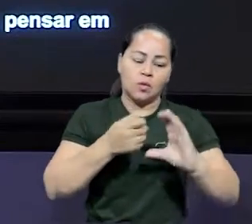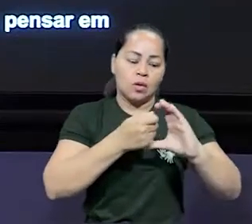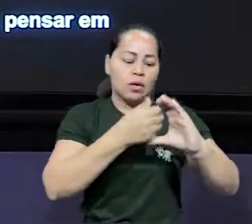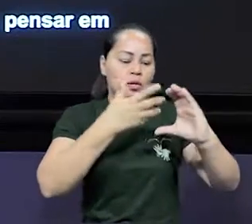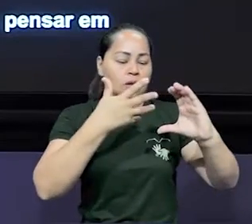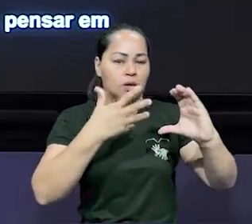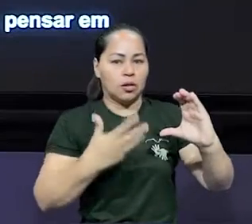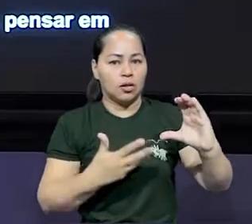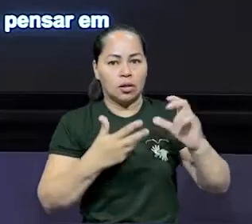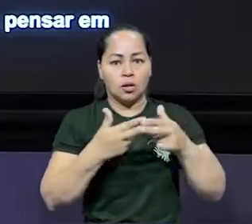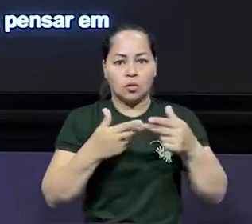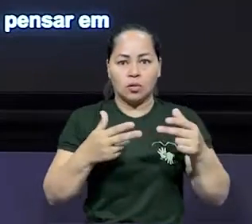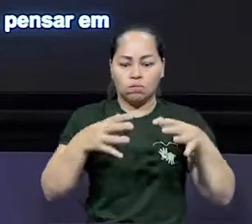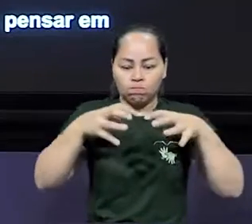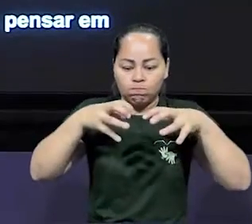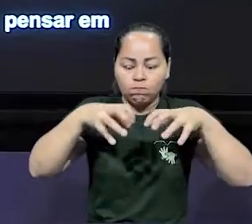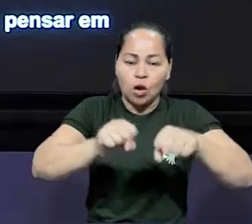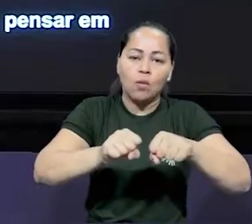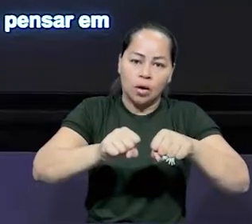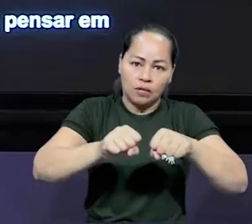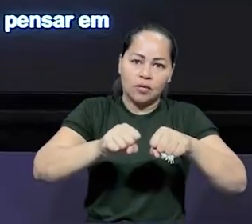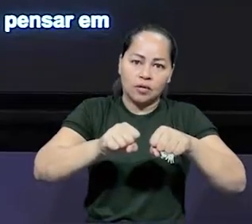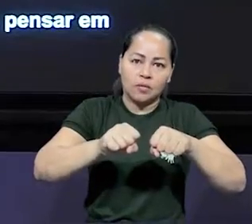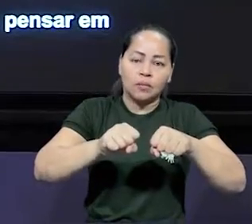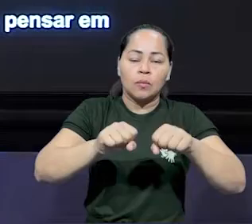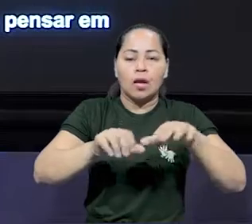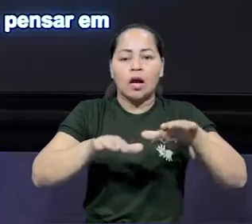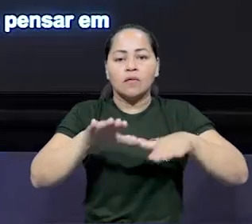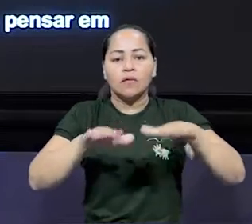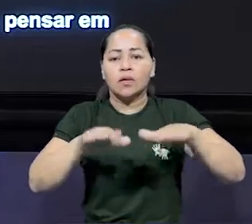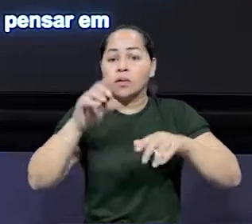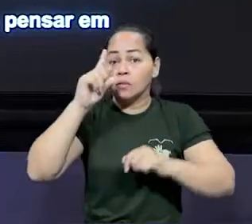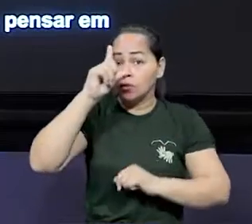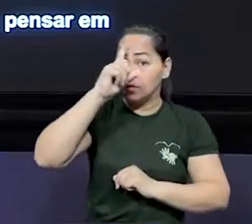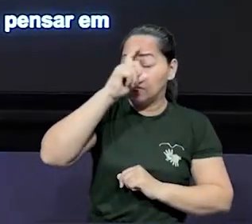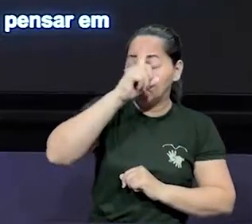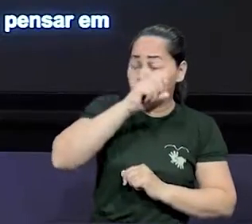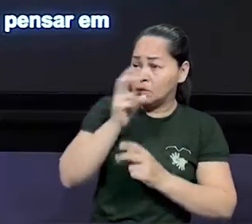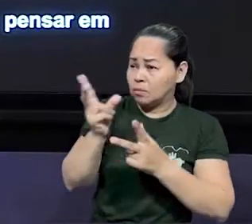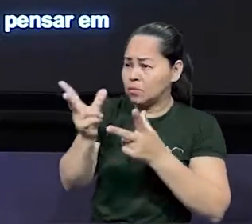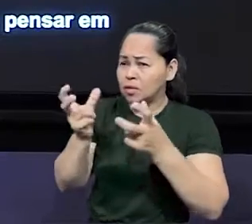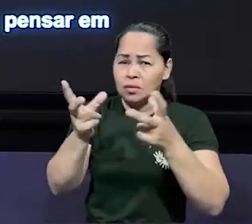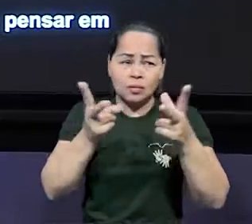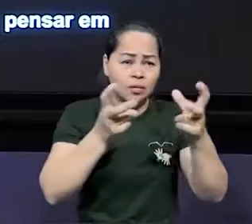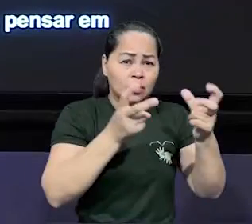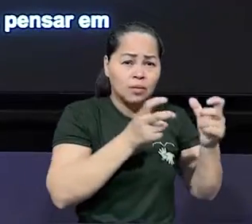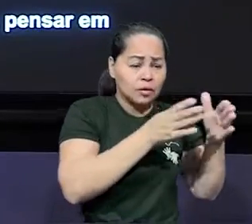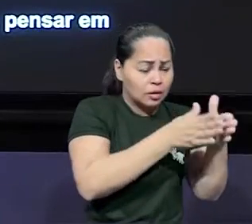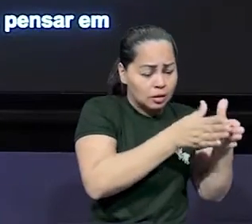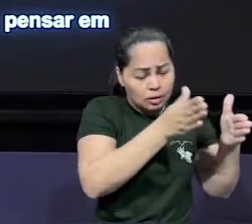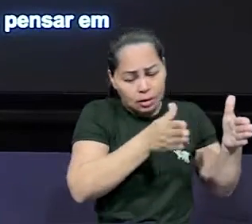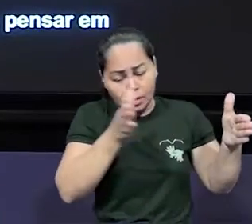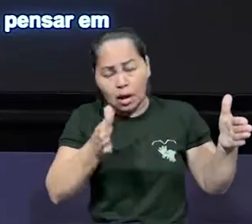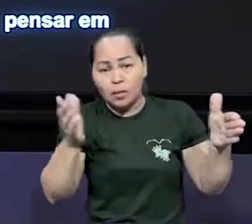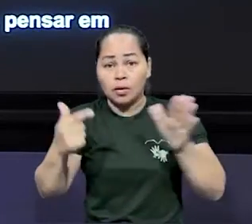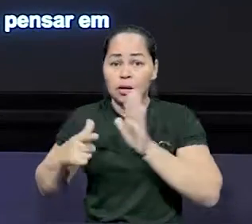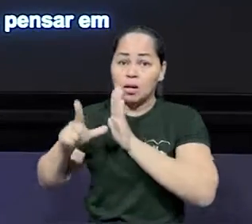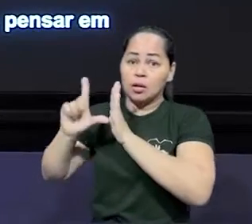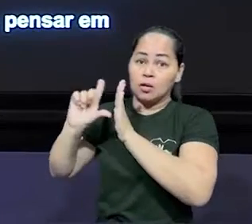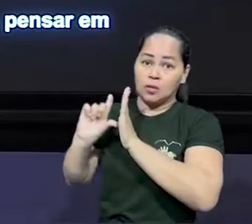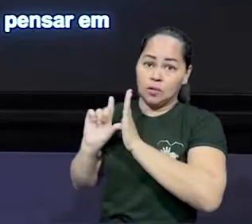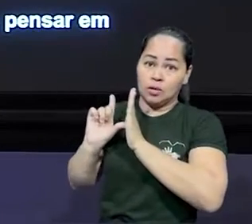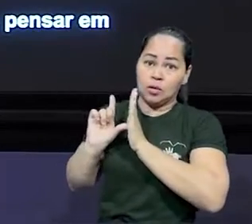possam materializar, ficam um pouco difíceis de serem percebidos por crianças nas etapas anteriores. E